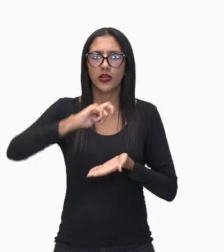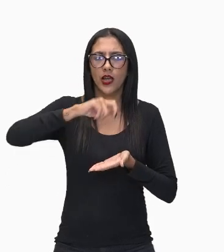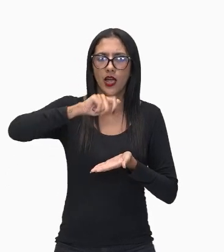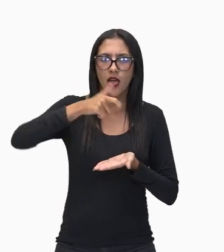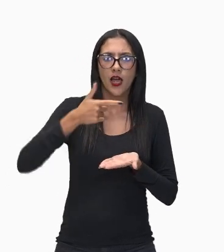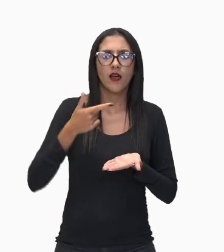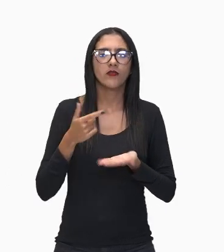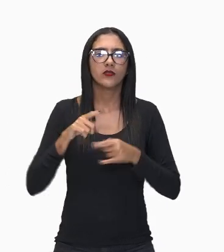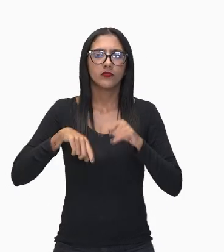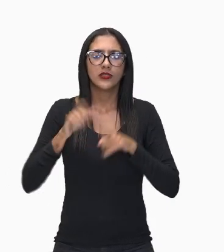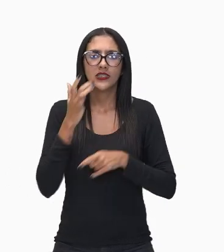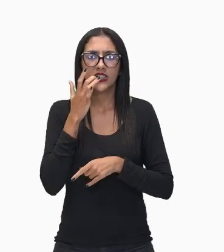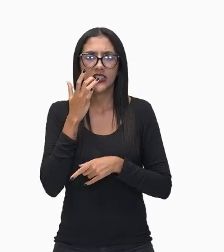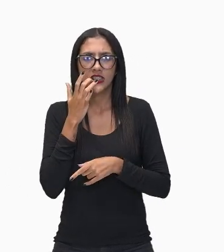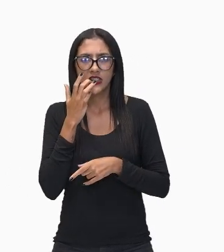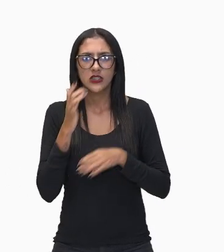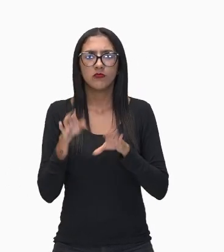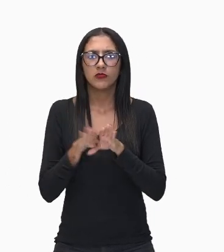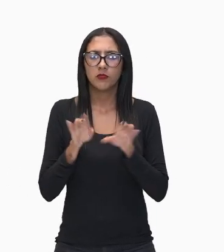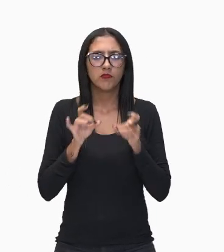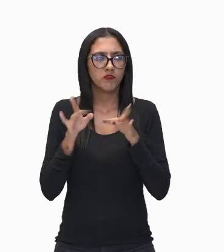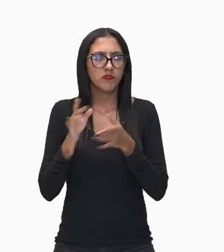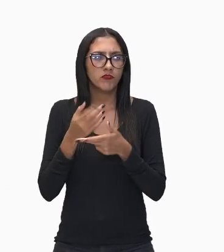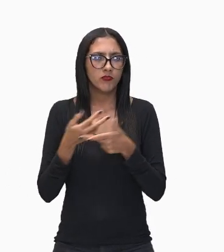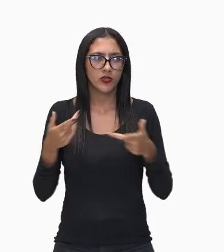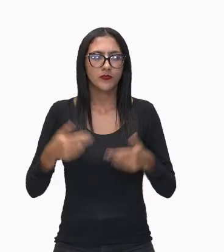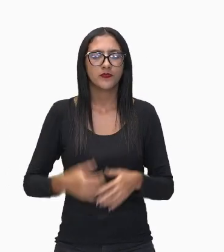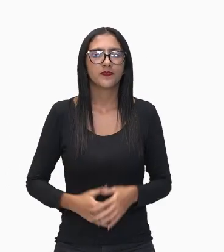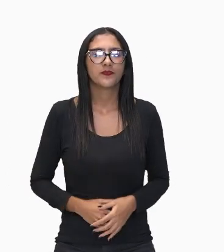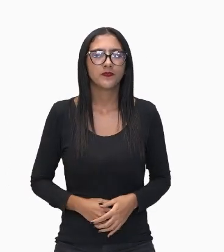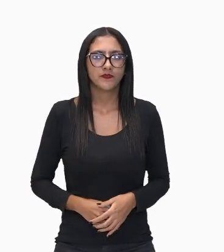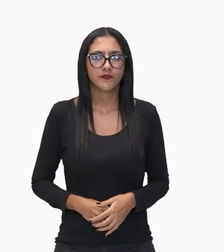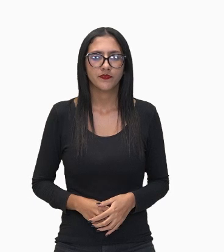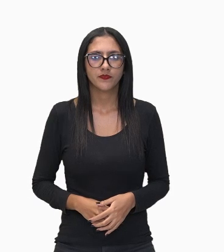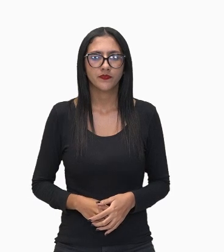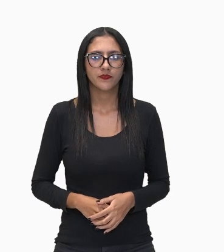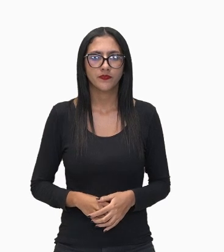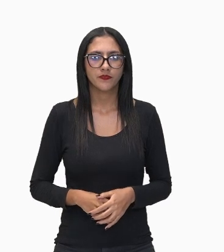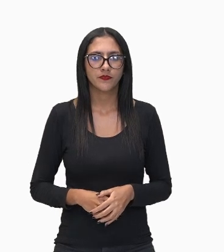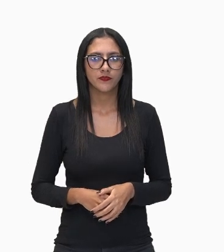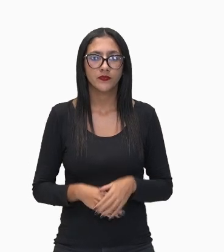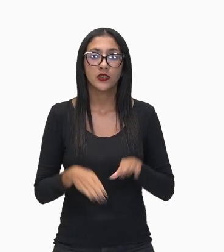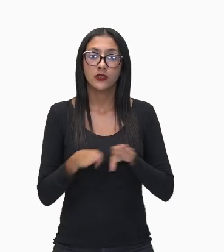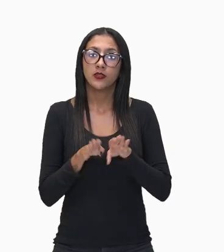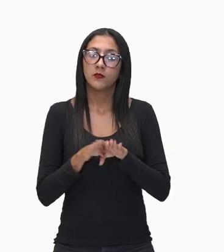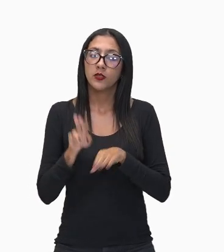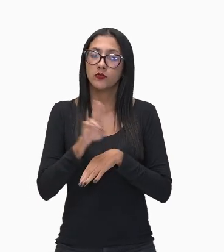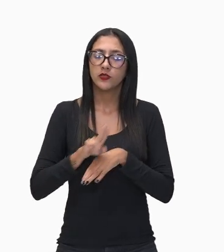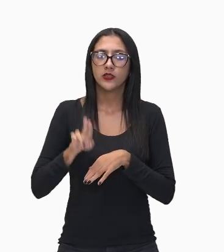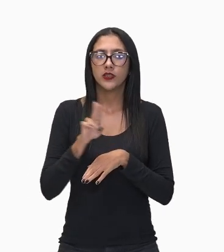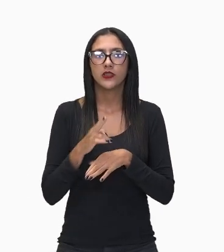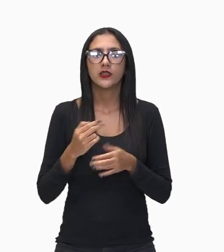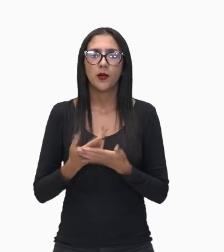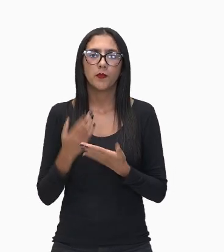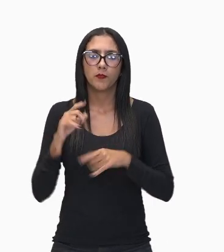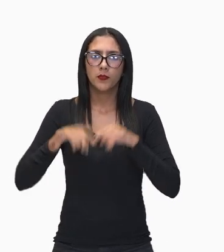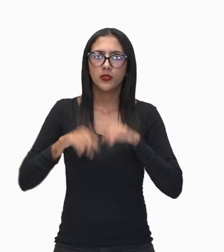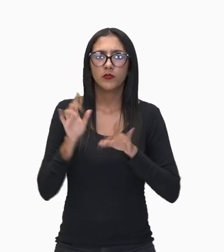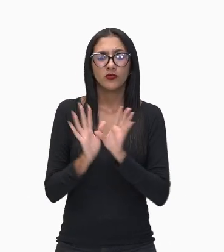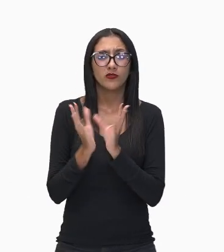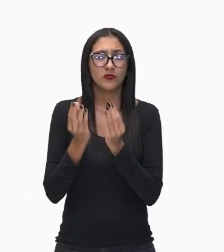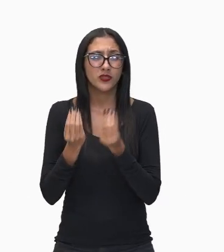o lançamento de efluentes, né? Aí nós temos a utilização inadequada na agropecuária,